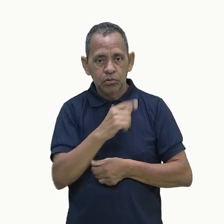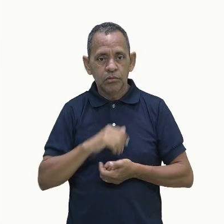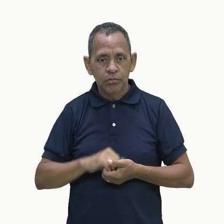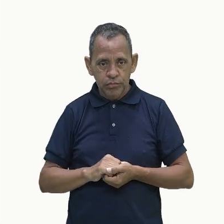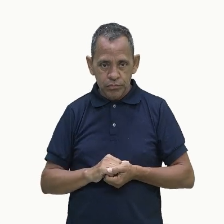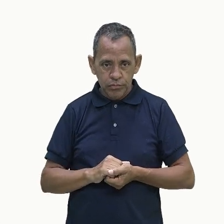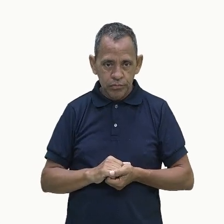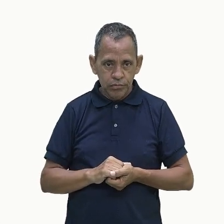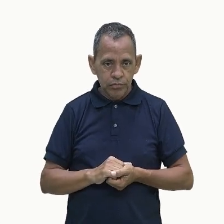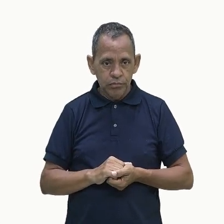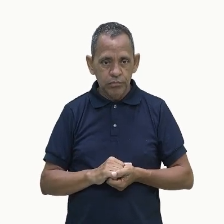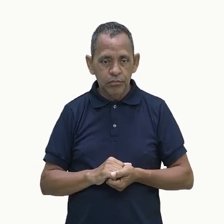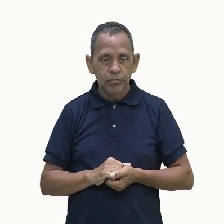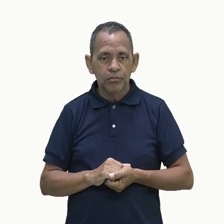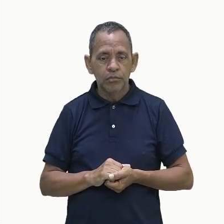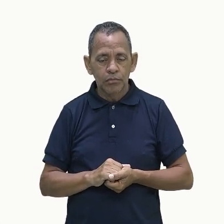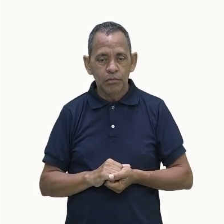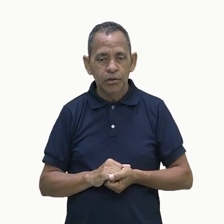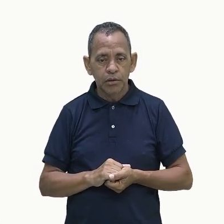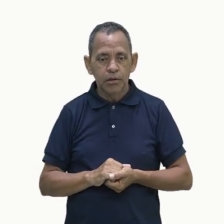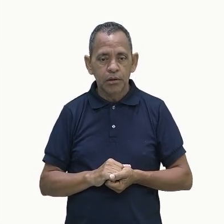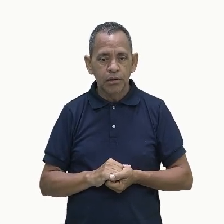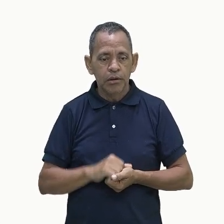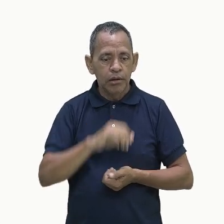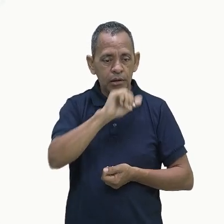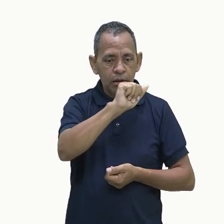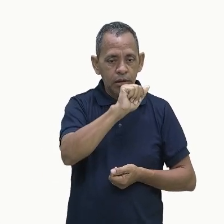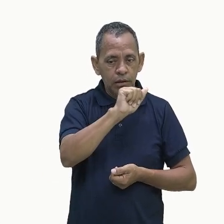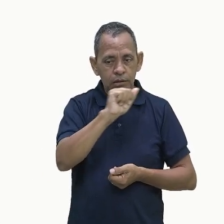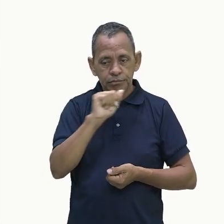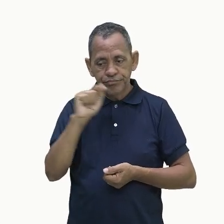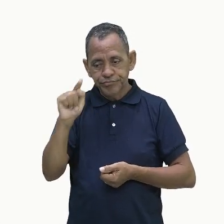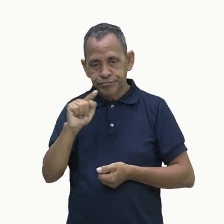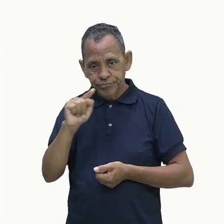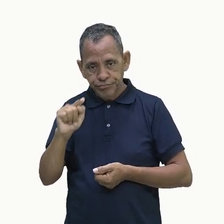com o outro A, resulta em F1